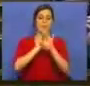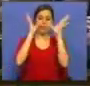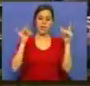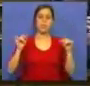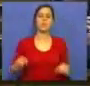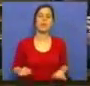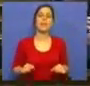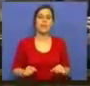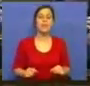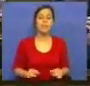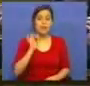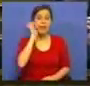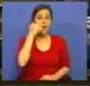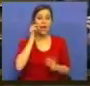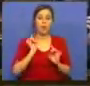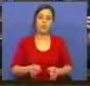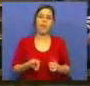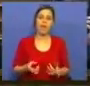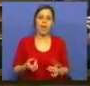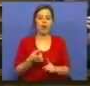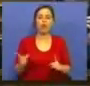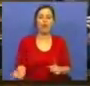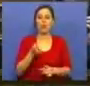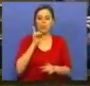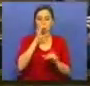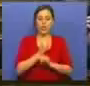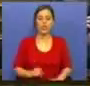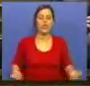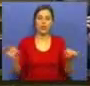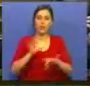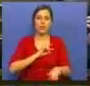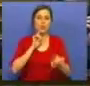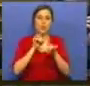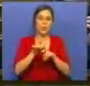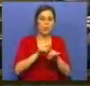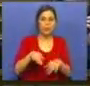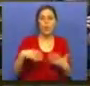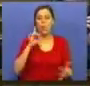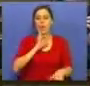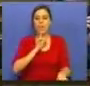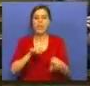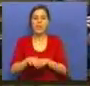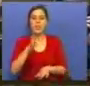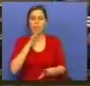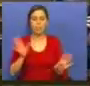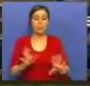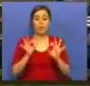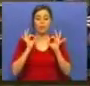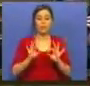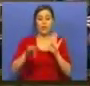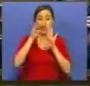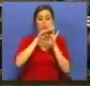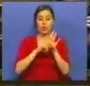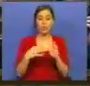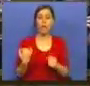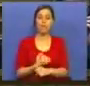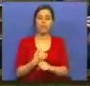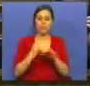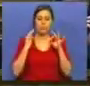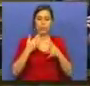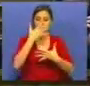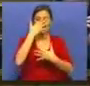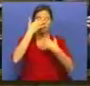aqui que está em causa. Não é nenhum senhor deputado ou senhora deputada em particular, é o estatuto da função que